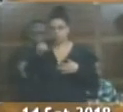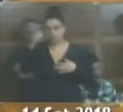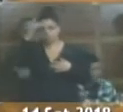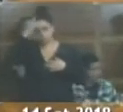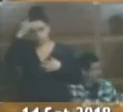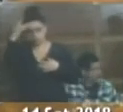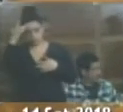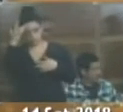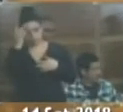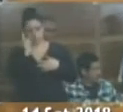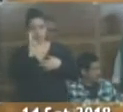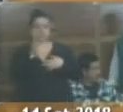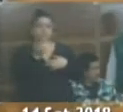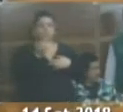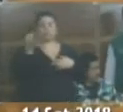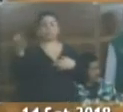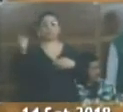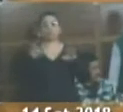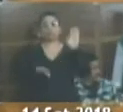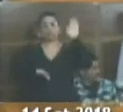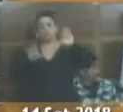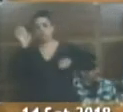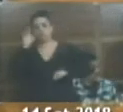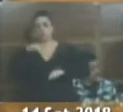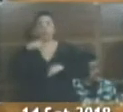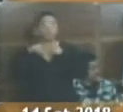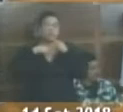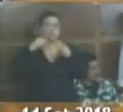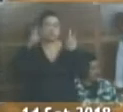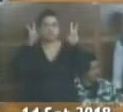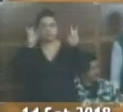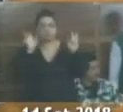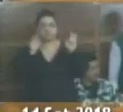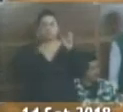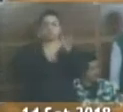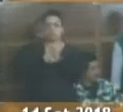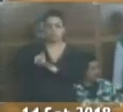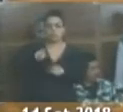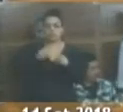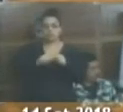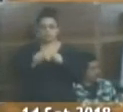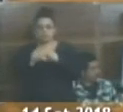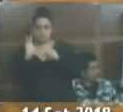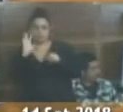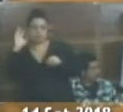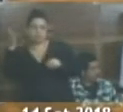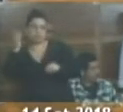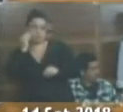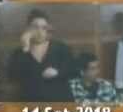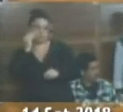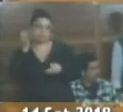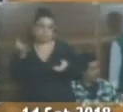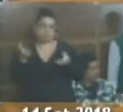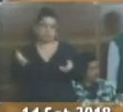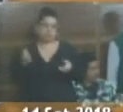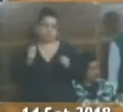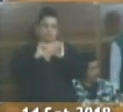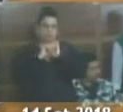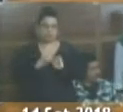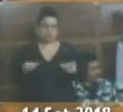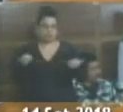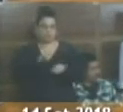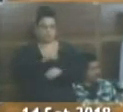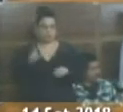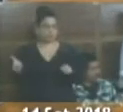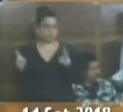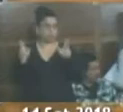e vocês vejam quantos apontamentos e quantas questões a serem resolvidas. Então, eu quero dizer para os senhores que, da mesma